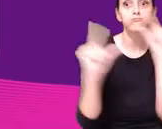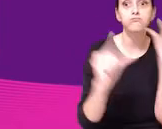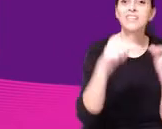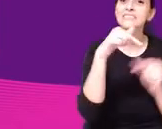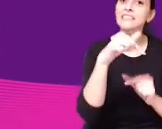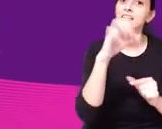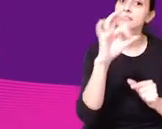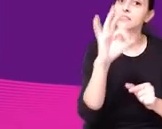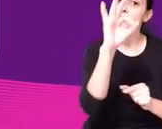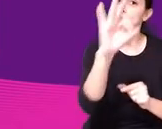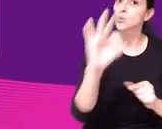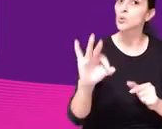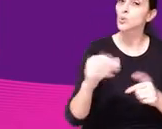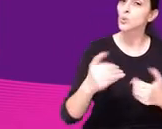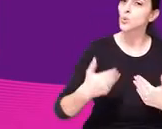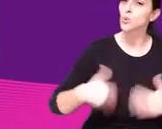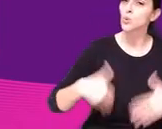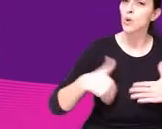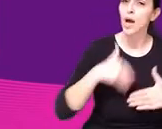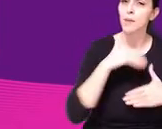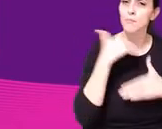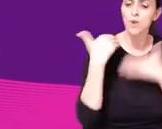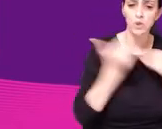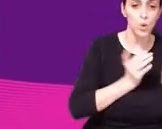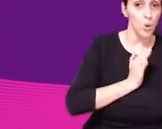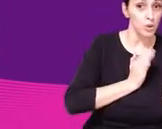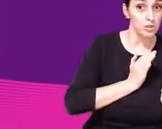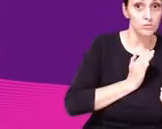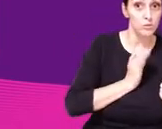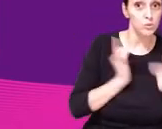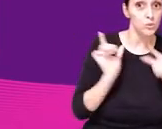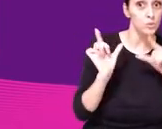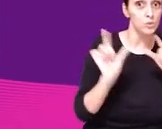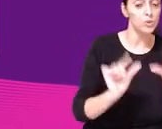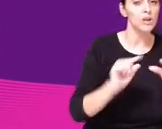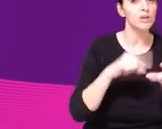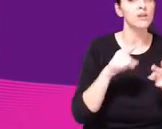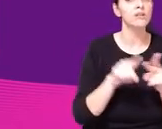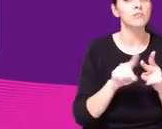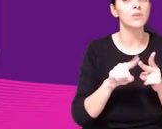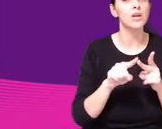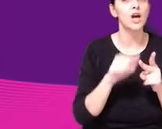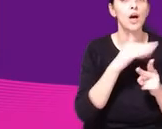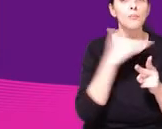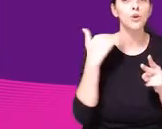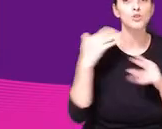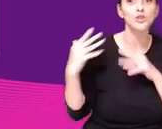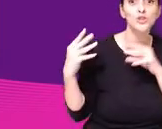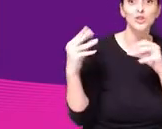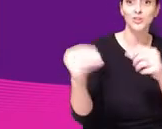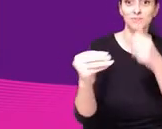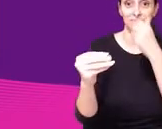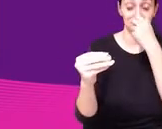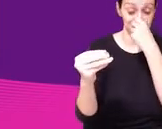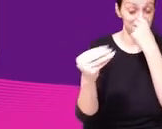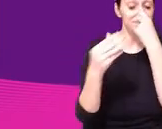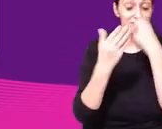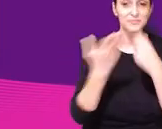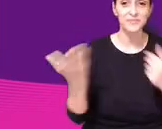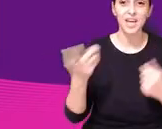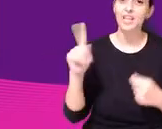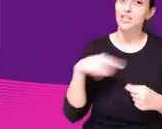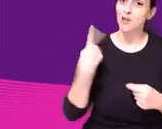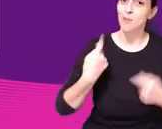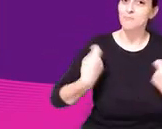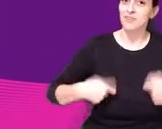70%, tanto em morte cardiovascular quanto em morte total. Então, nós precisamos,